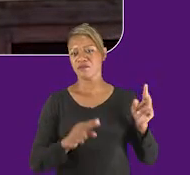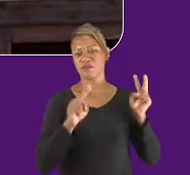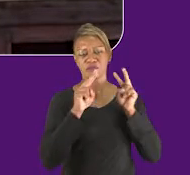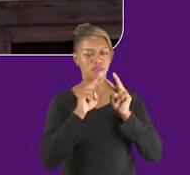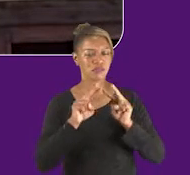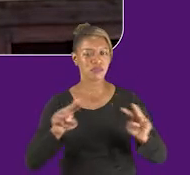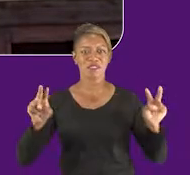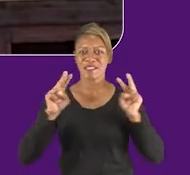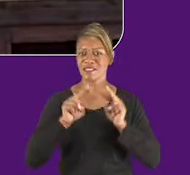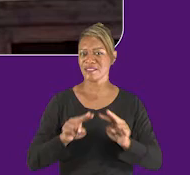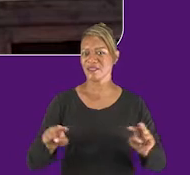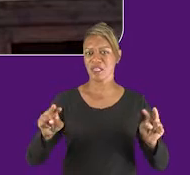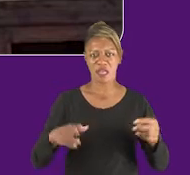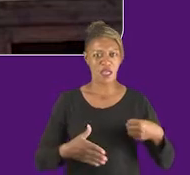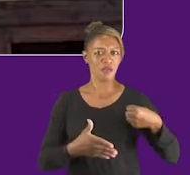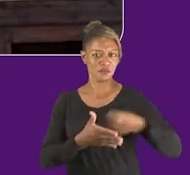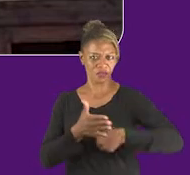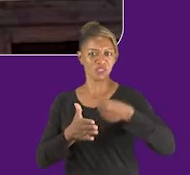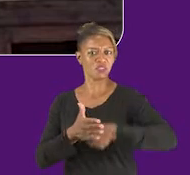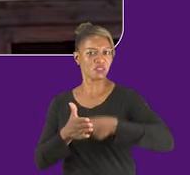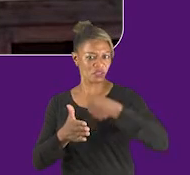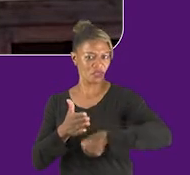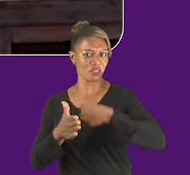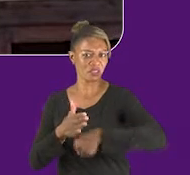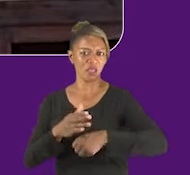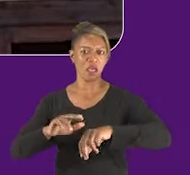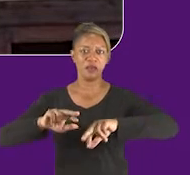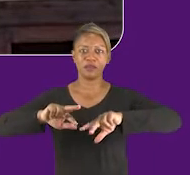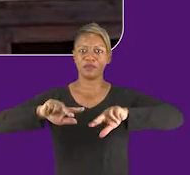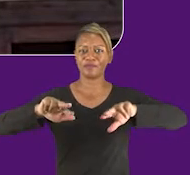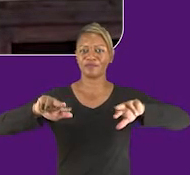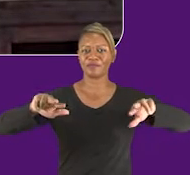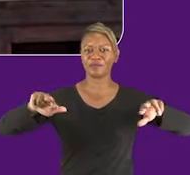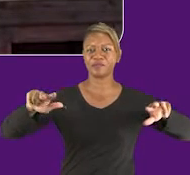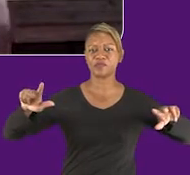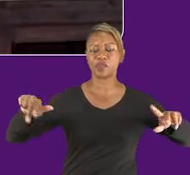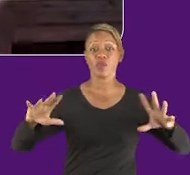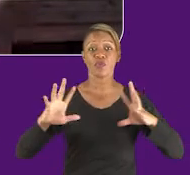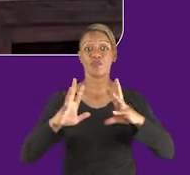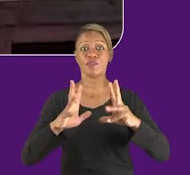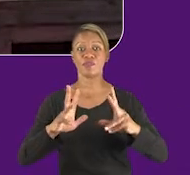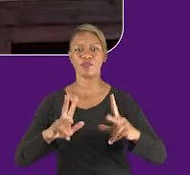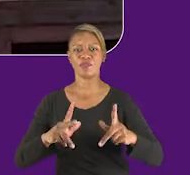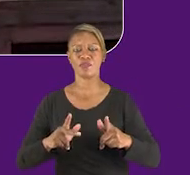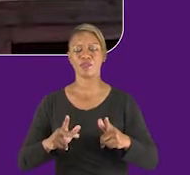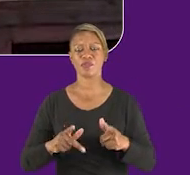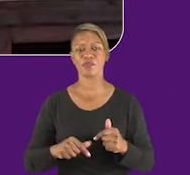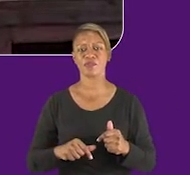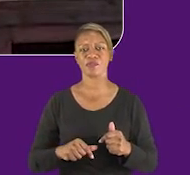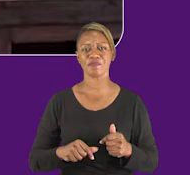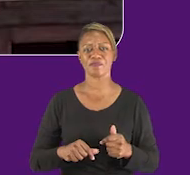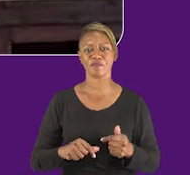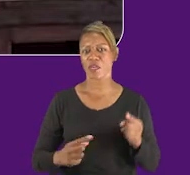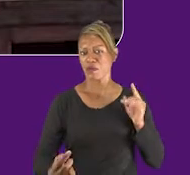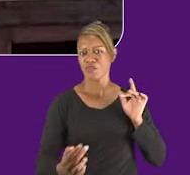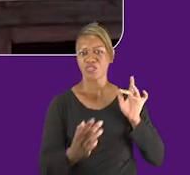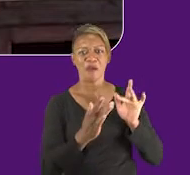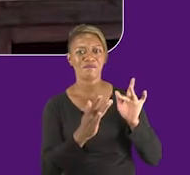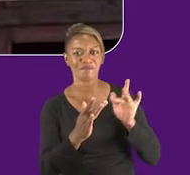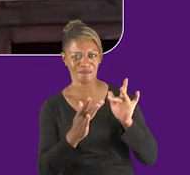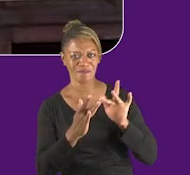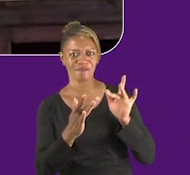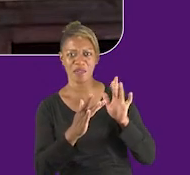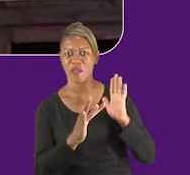de inovação muito consistente do ponto de vista de diversidade e inclusão e tudo isso está conectado né não adianta a gente